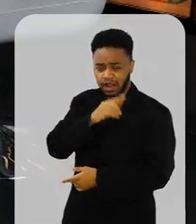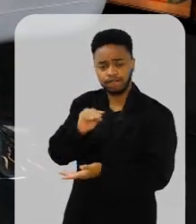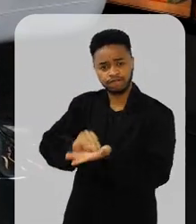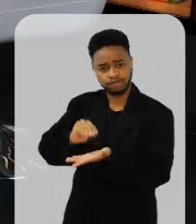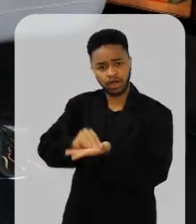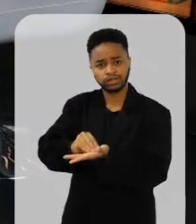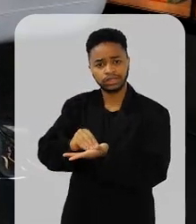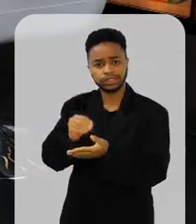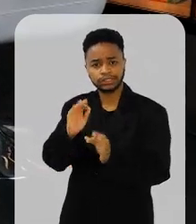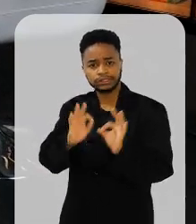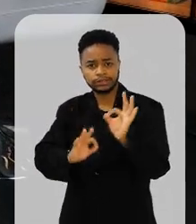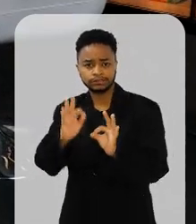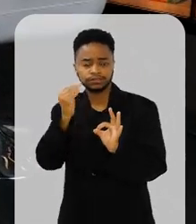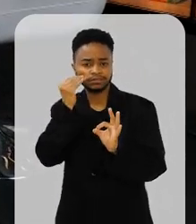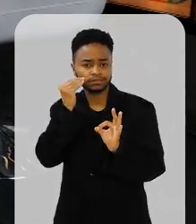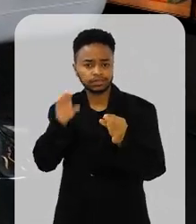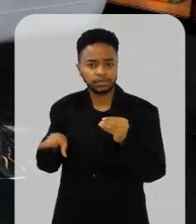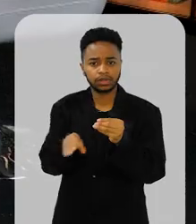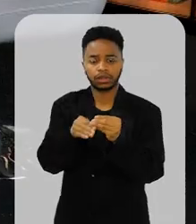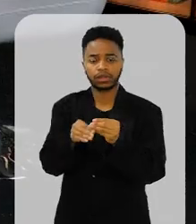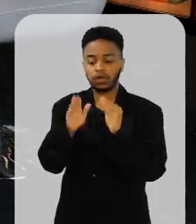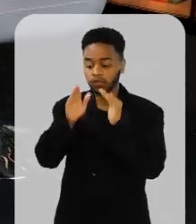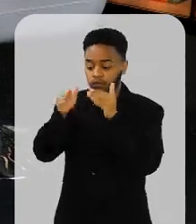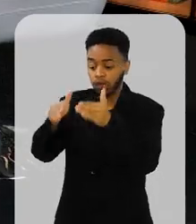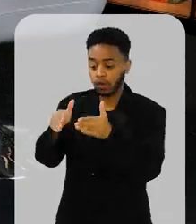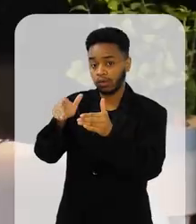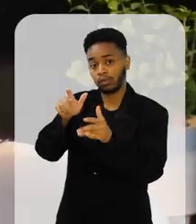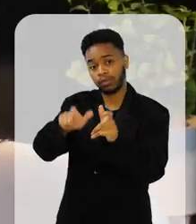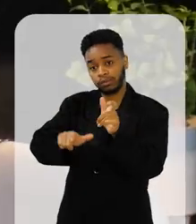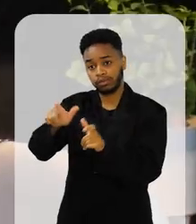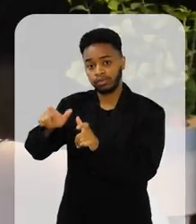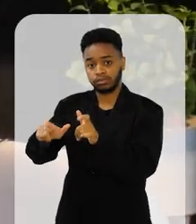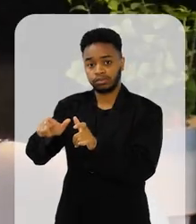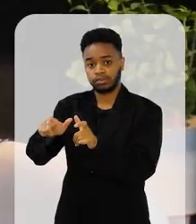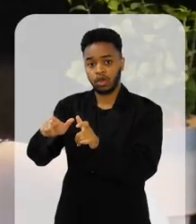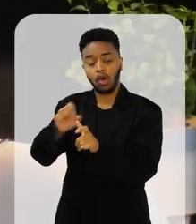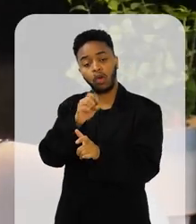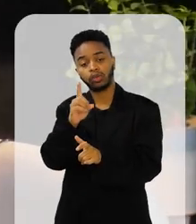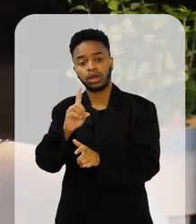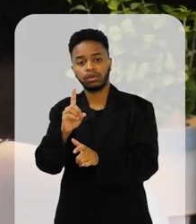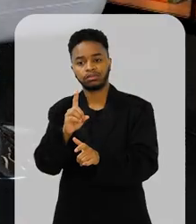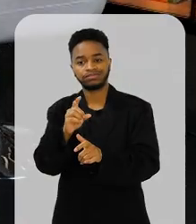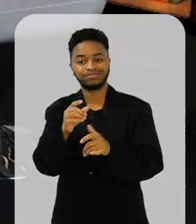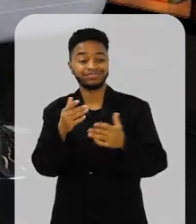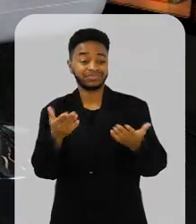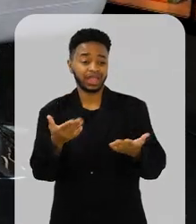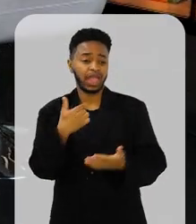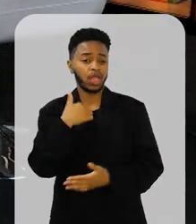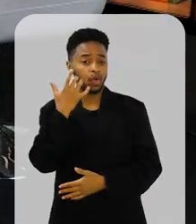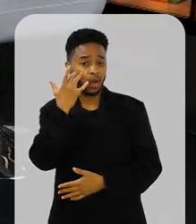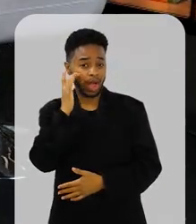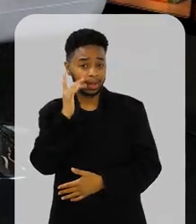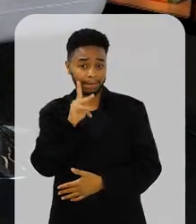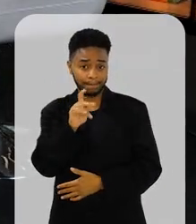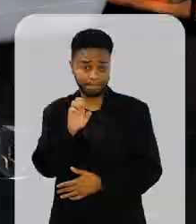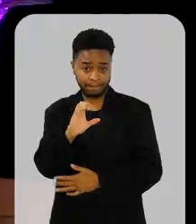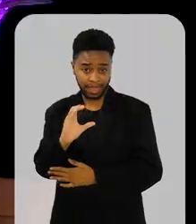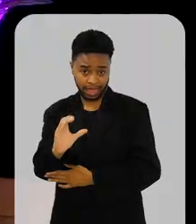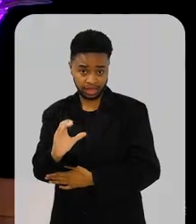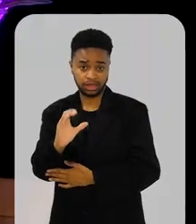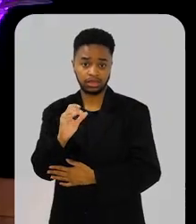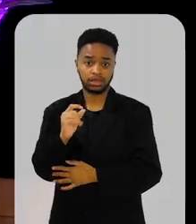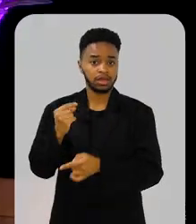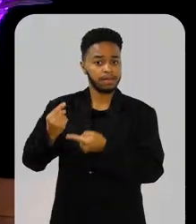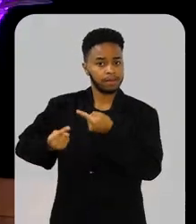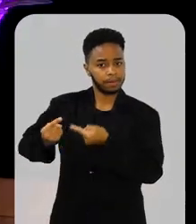seja aprimorado, digamos assim, para a pessoa violência ou não? Eu acho que a PEC que